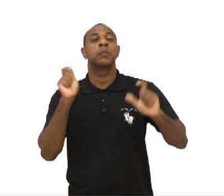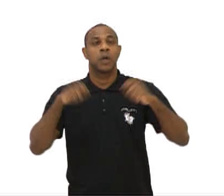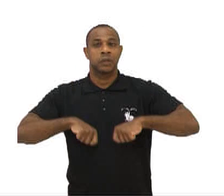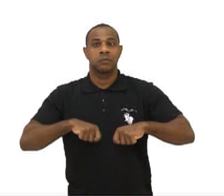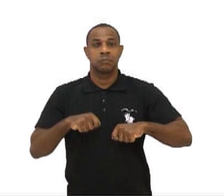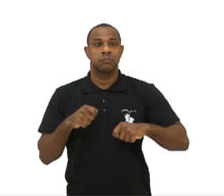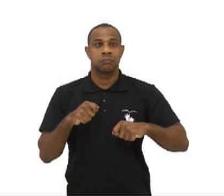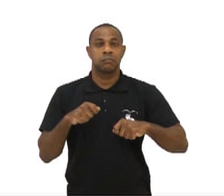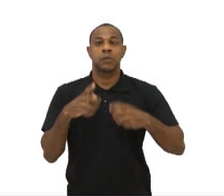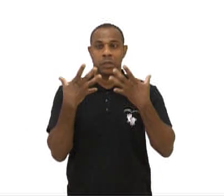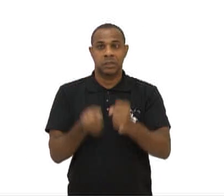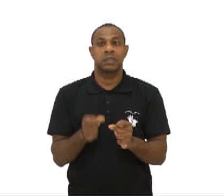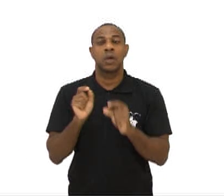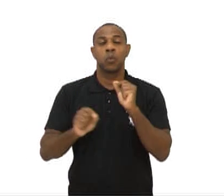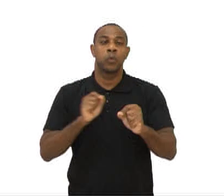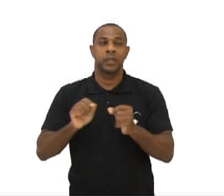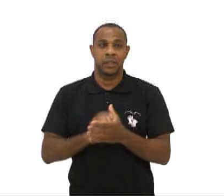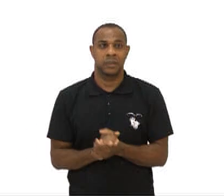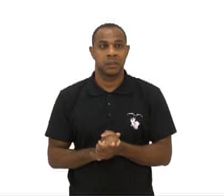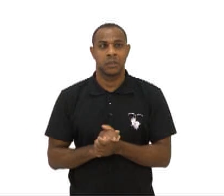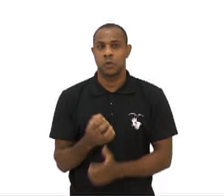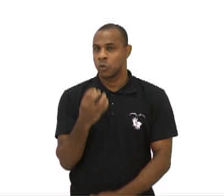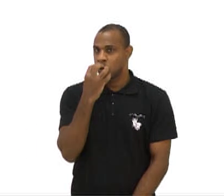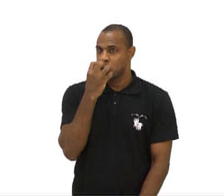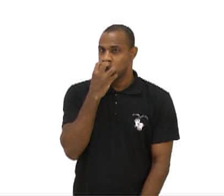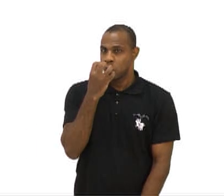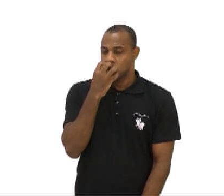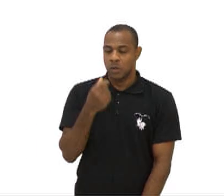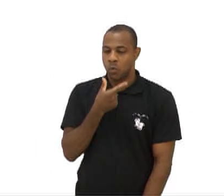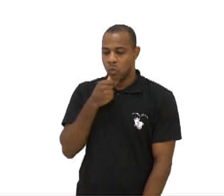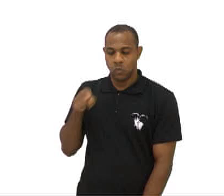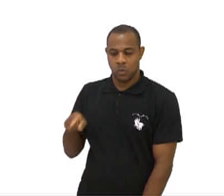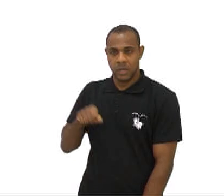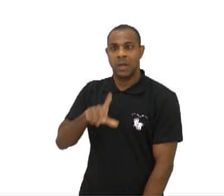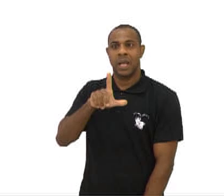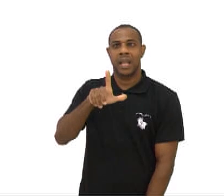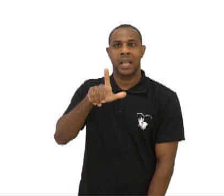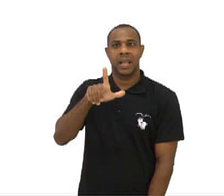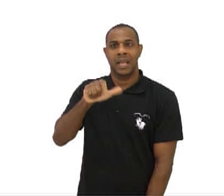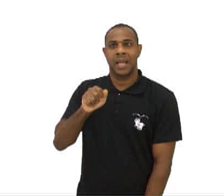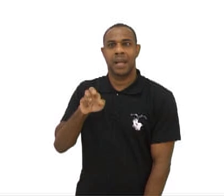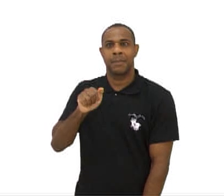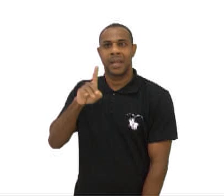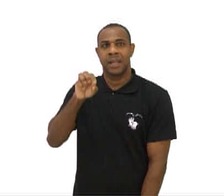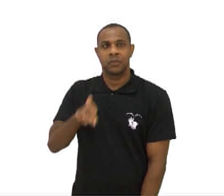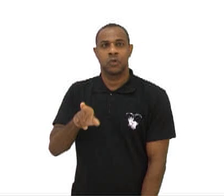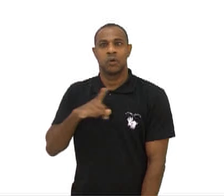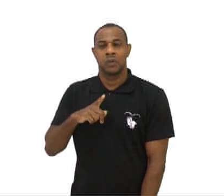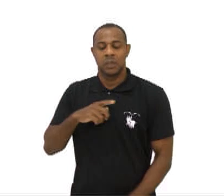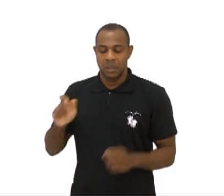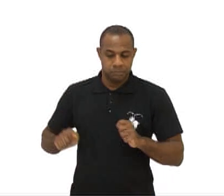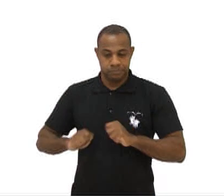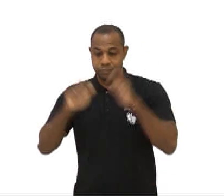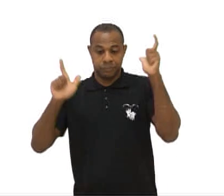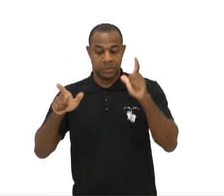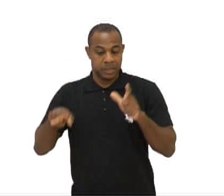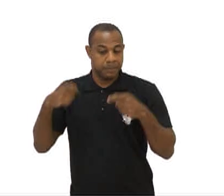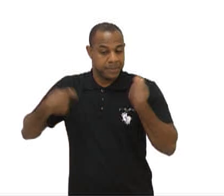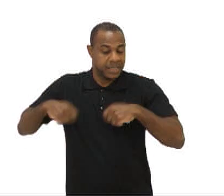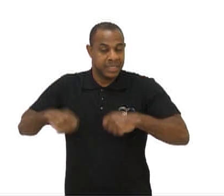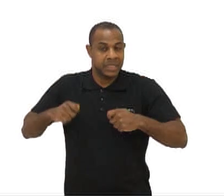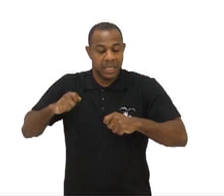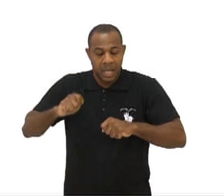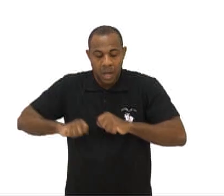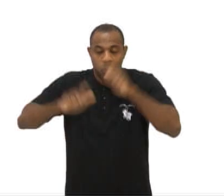considerado. O fragmento. O cão de James é o labrador Kurt, que o alerta quando ele precisa acordar